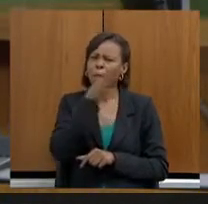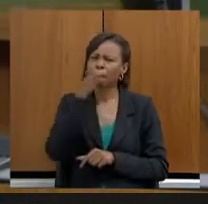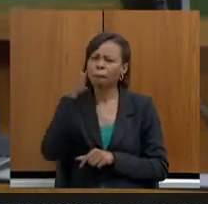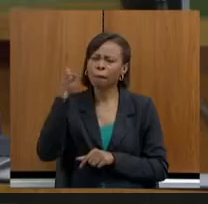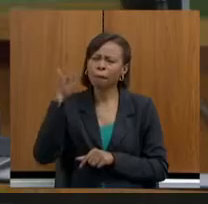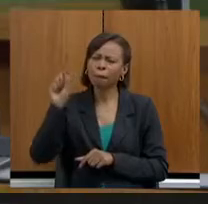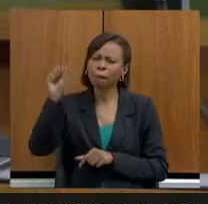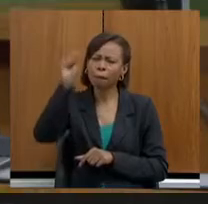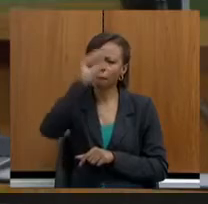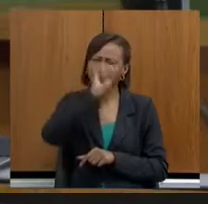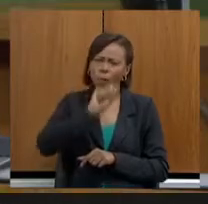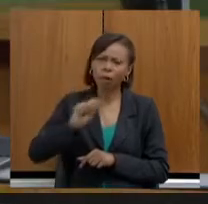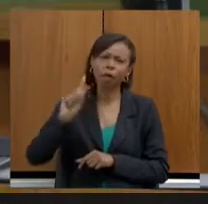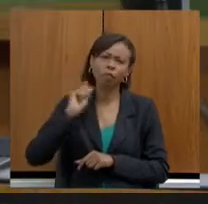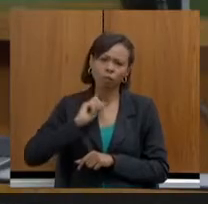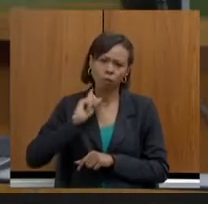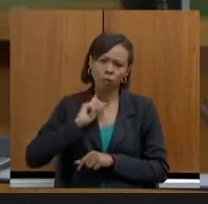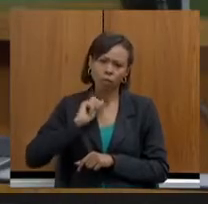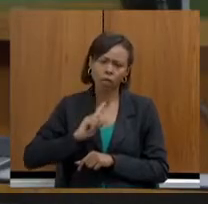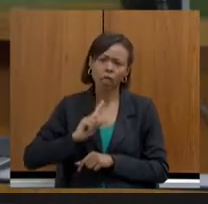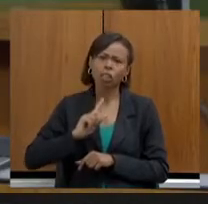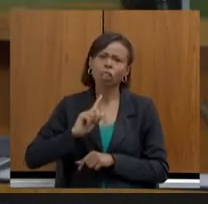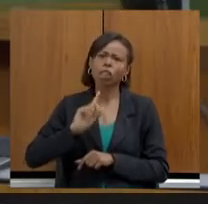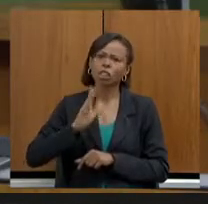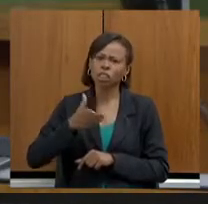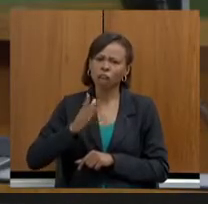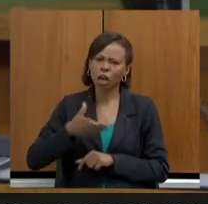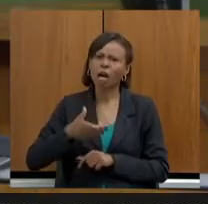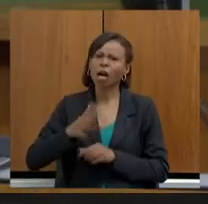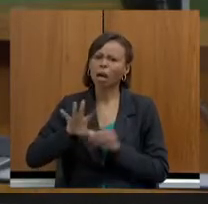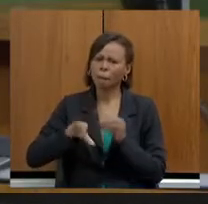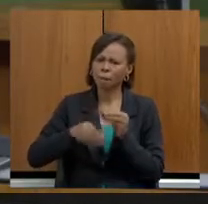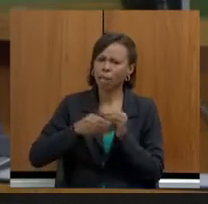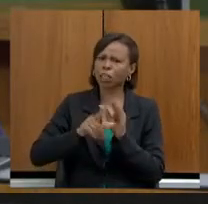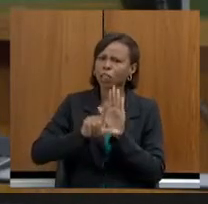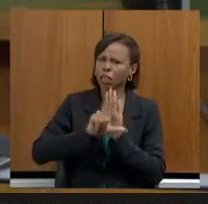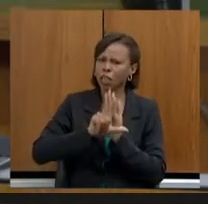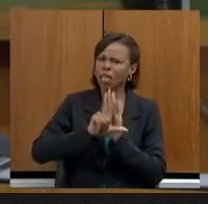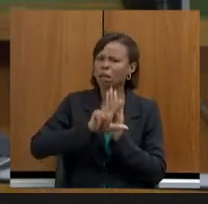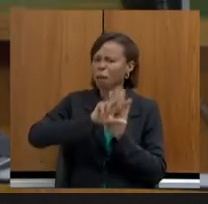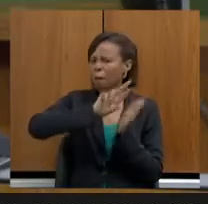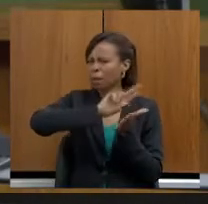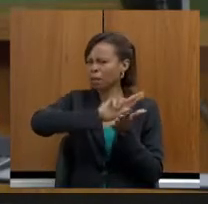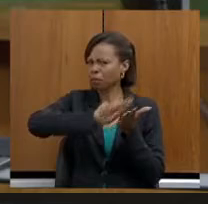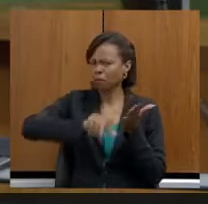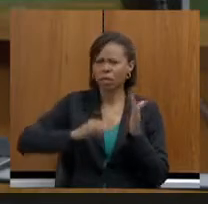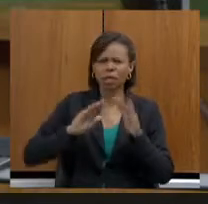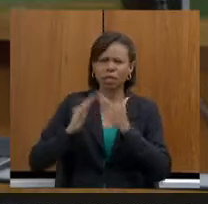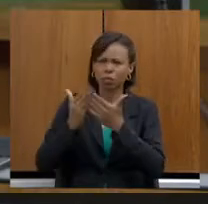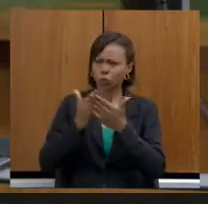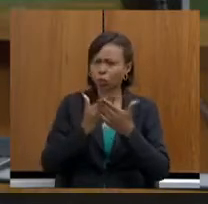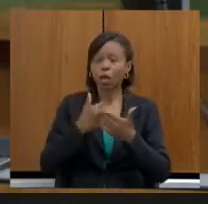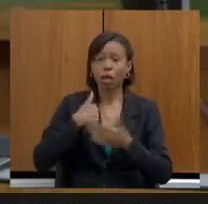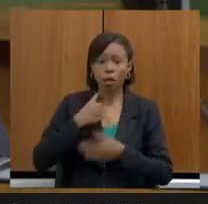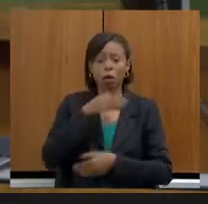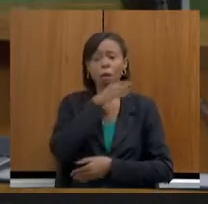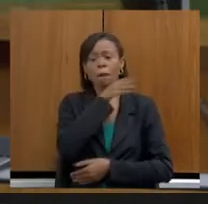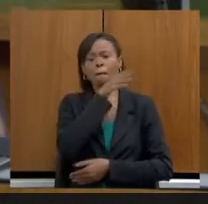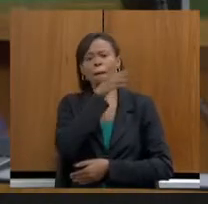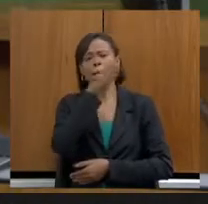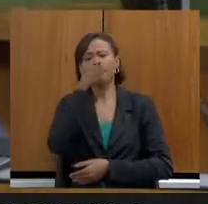destinei emendas para as muitas e muitas escolas têm andado muito por Minas